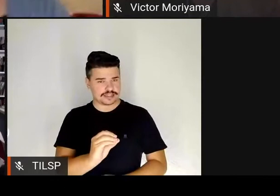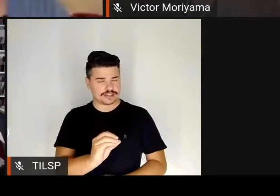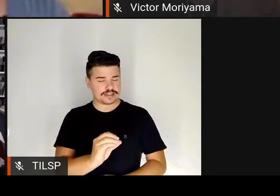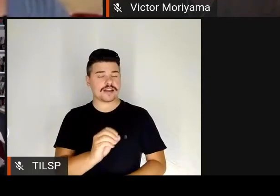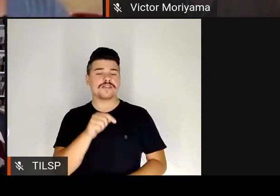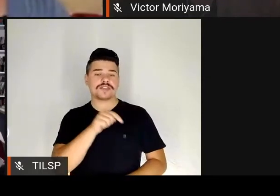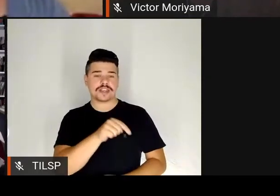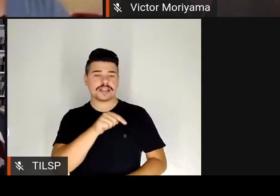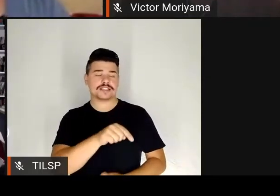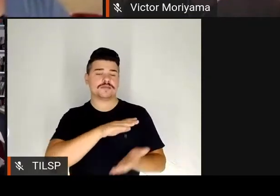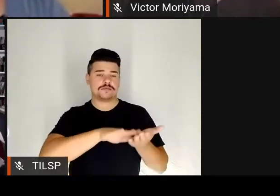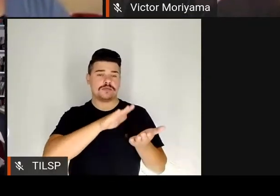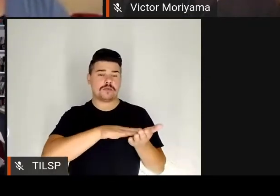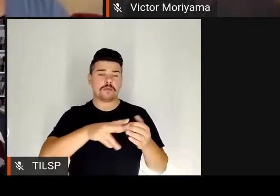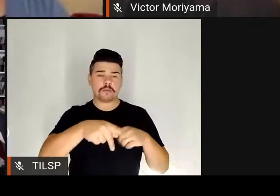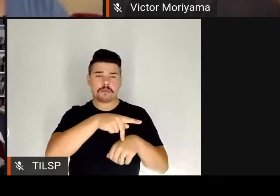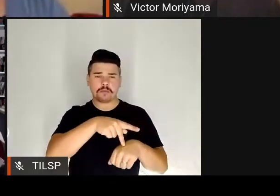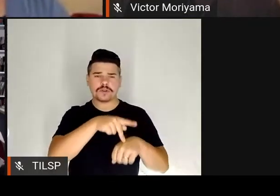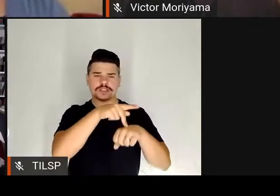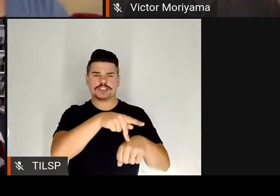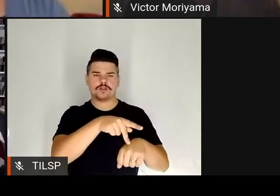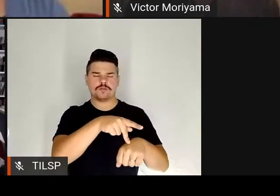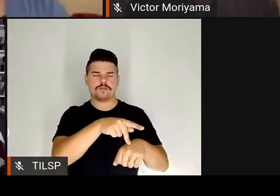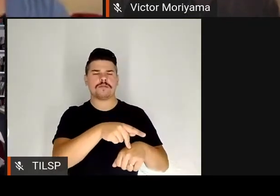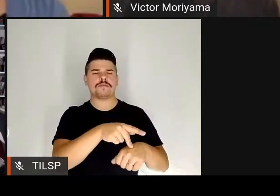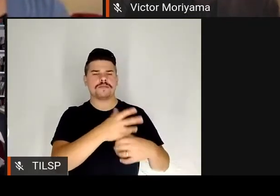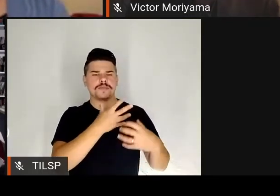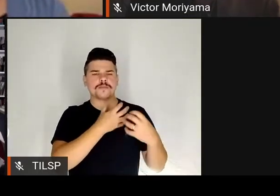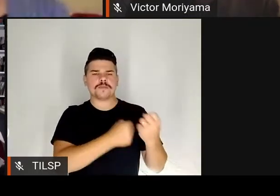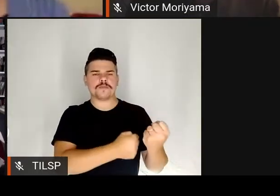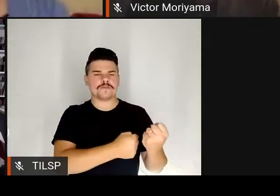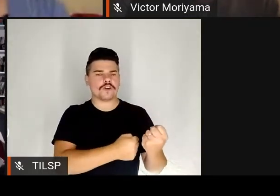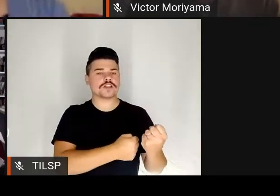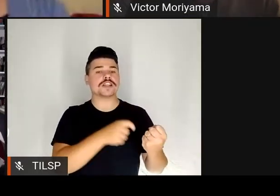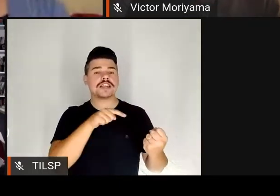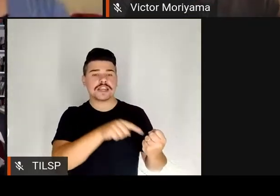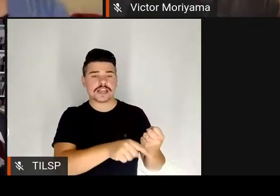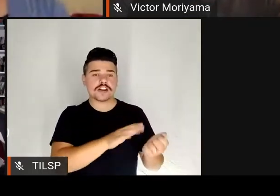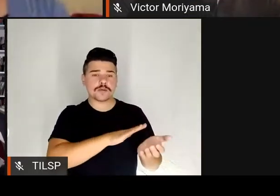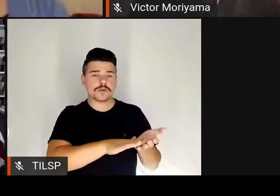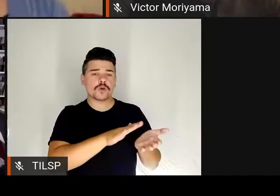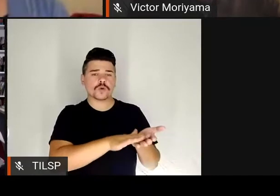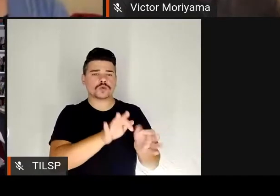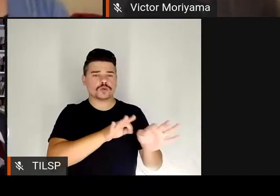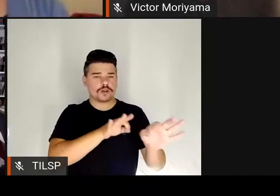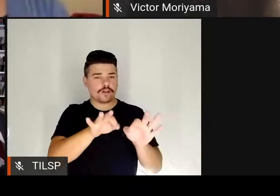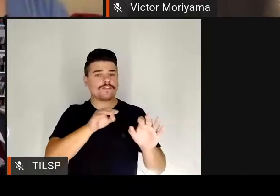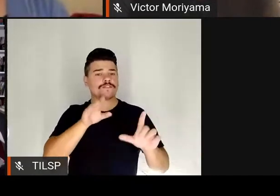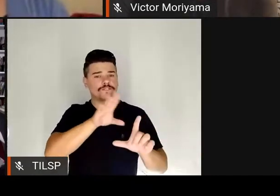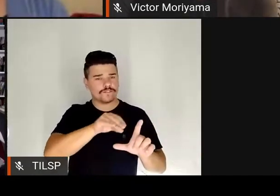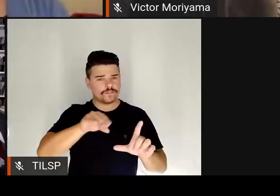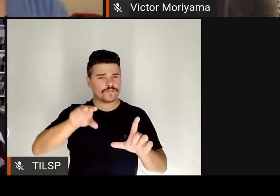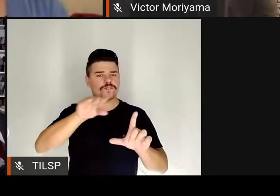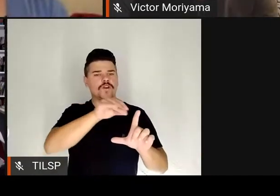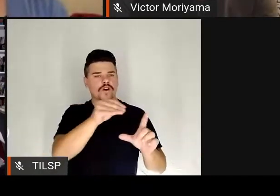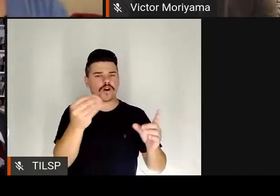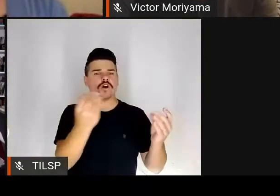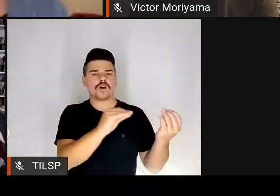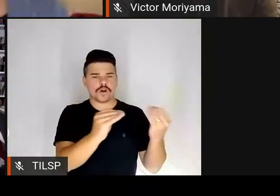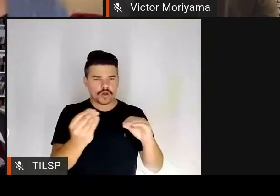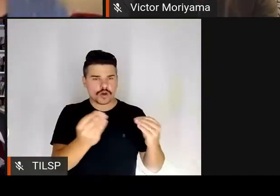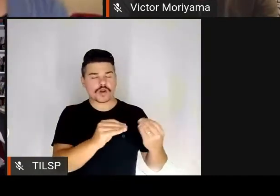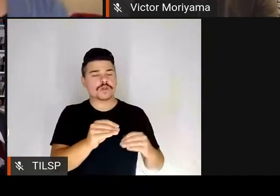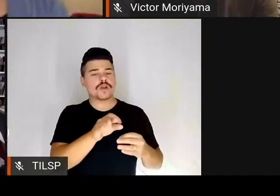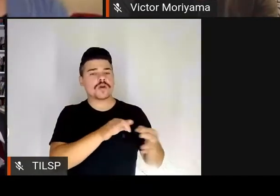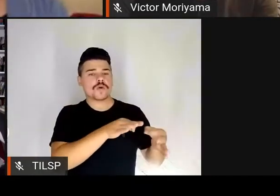posição nacionalista bem definida, e ela, a posição dele também é construída por meio de fotografias, né, que elas são ordenadas